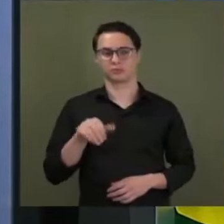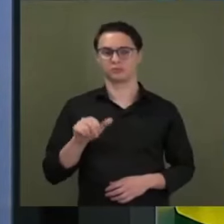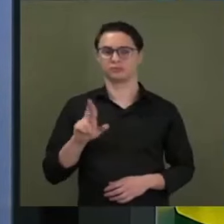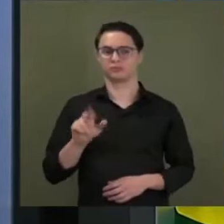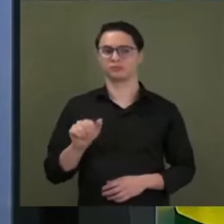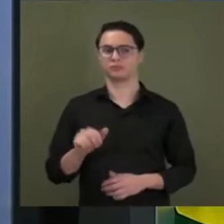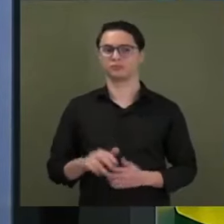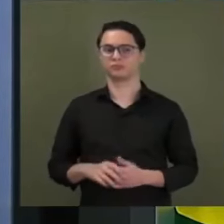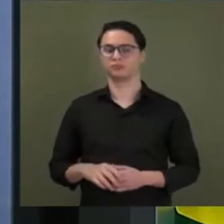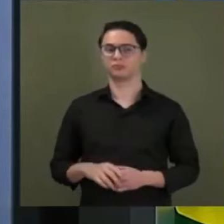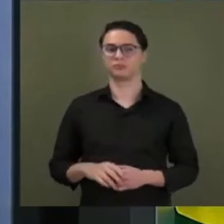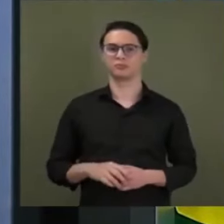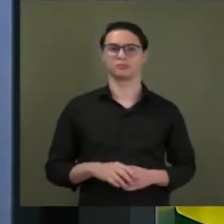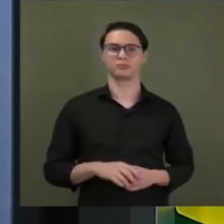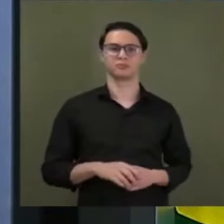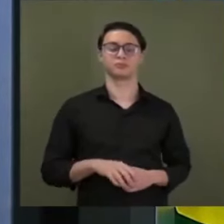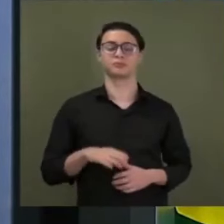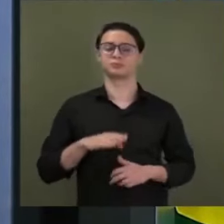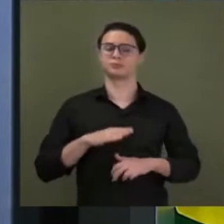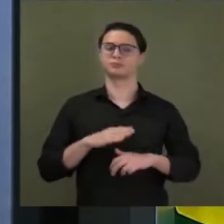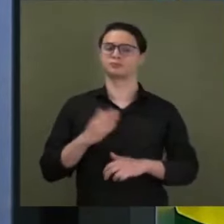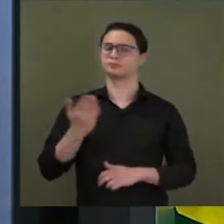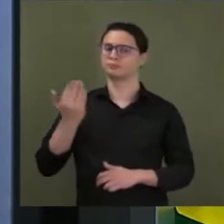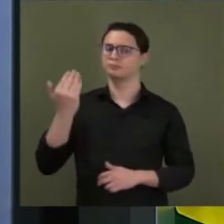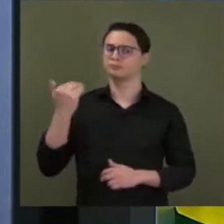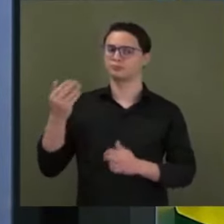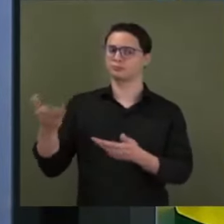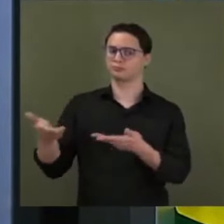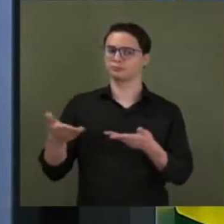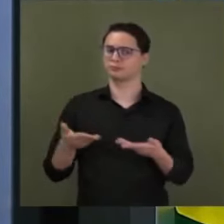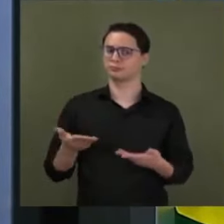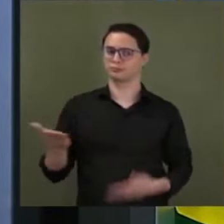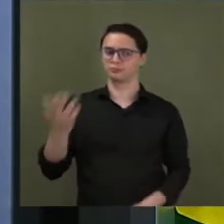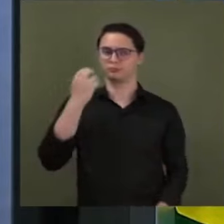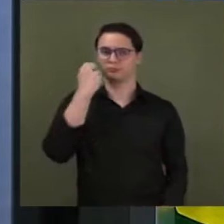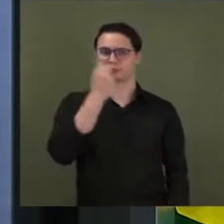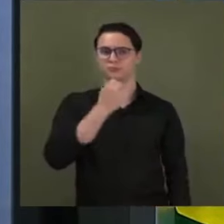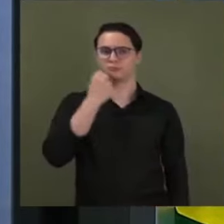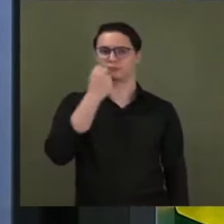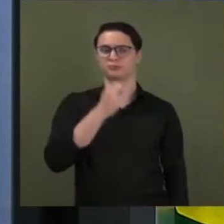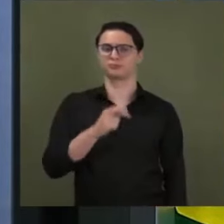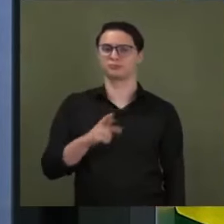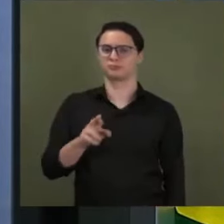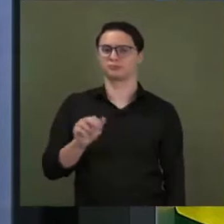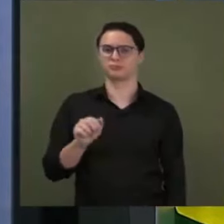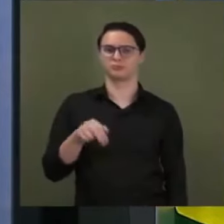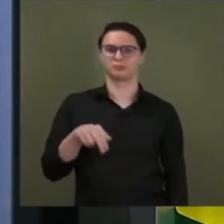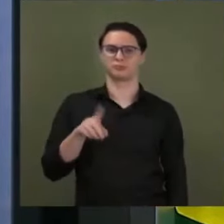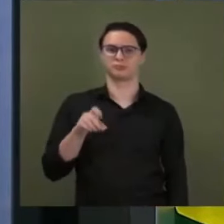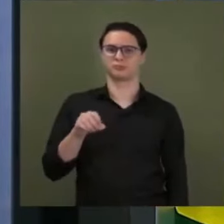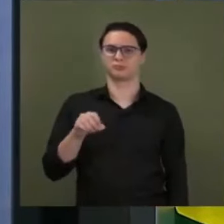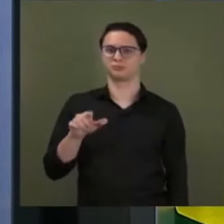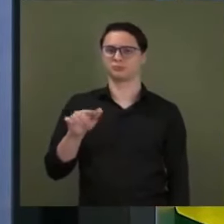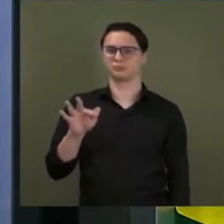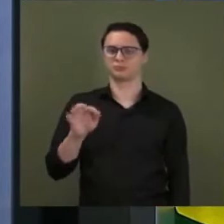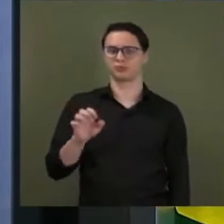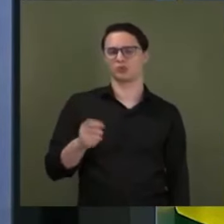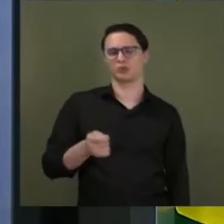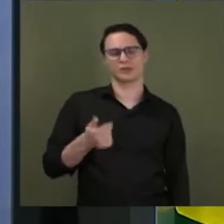eu quando recebi o convite do senador randolf quase não